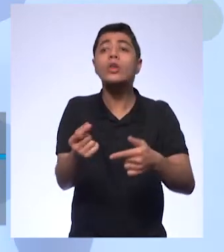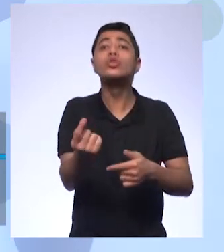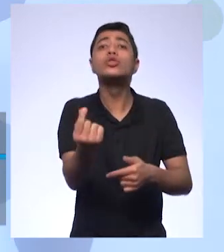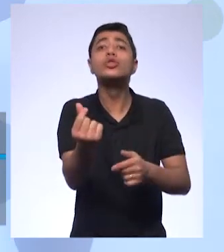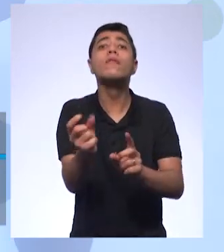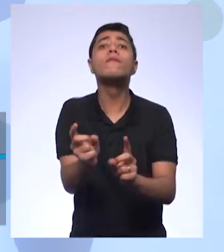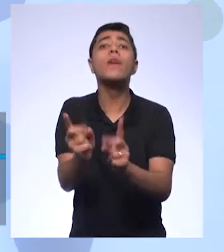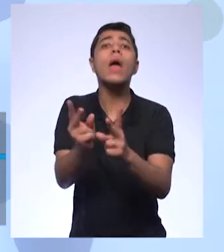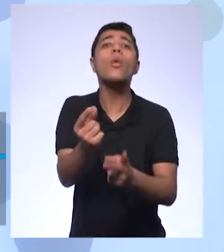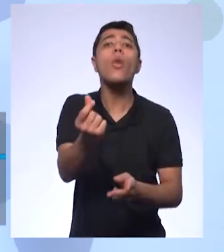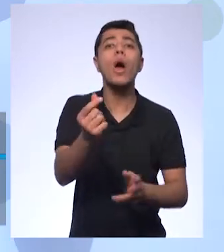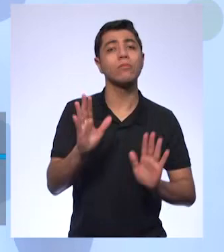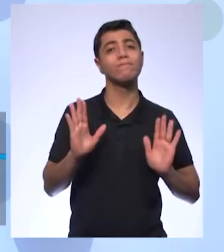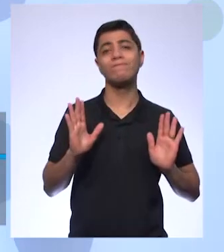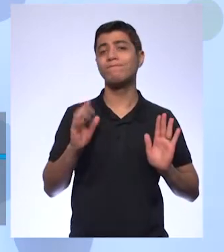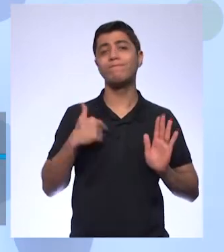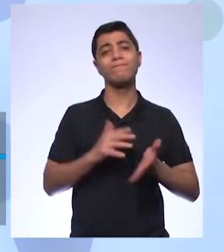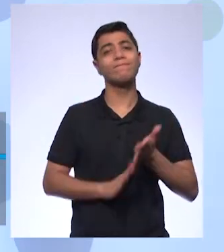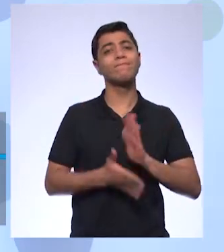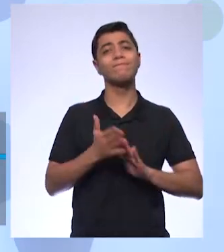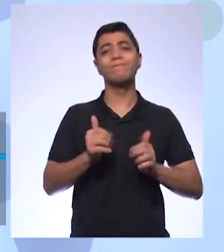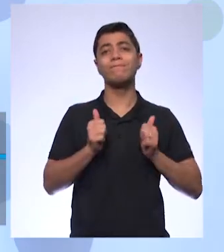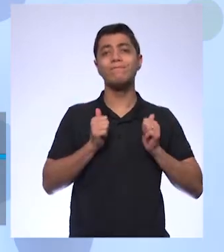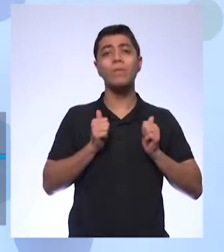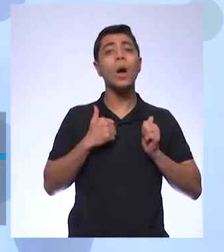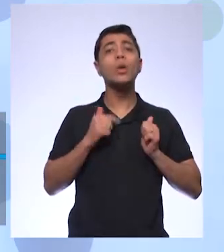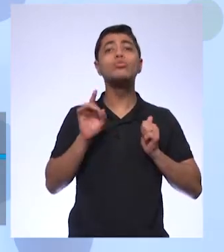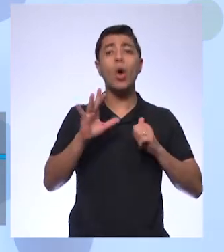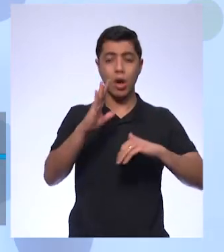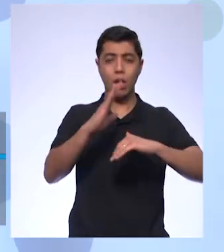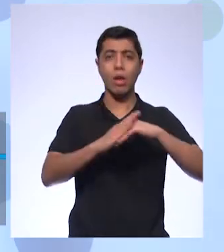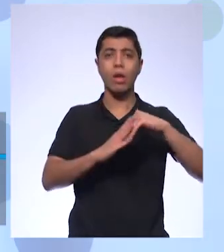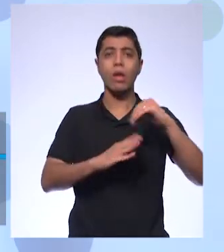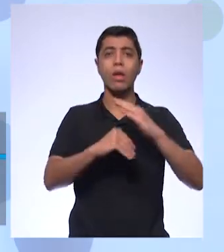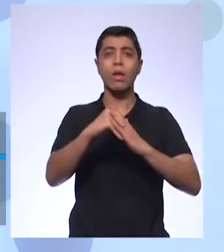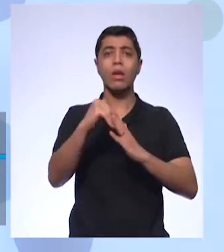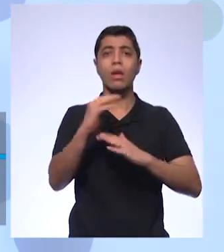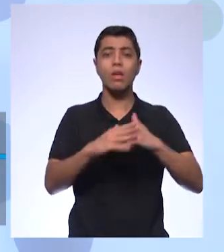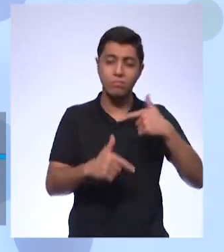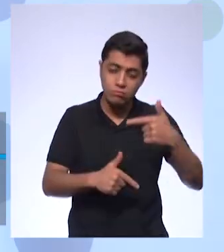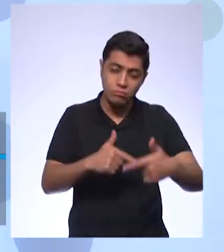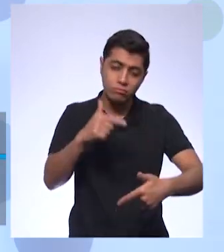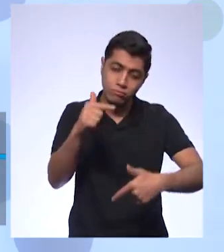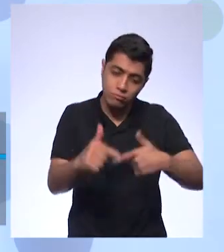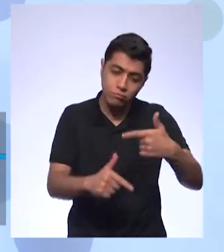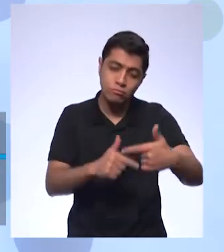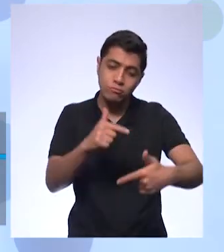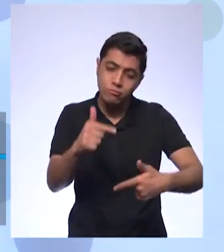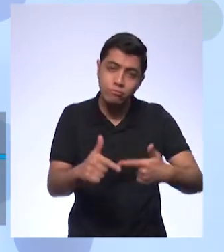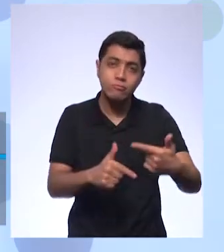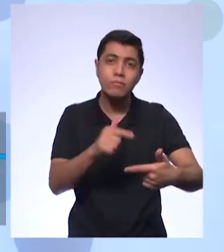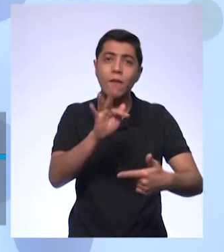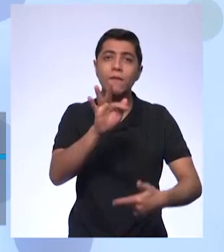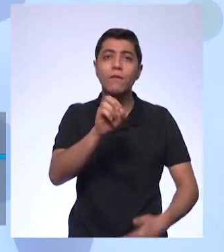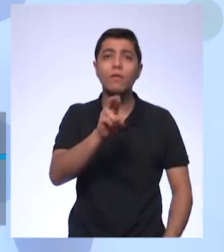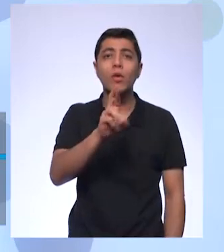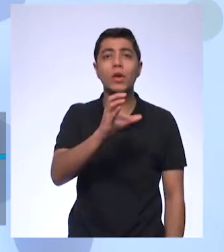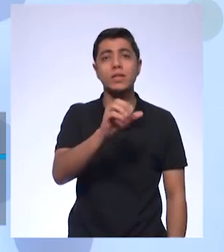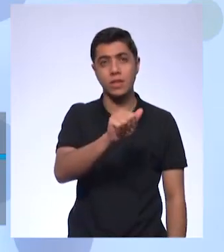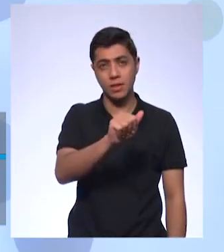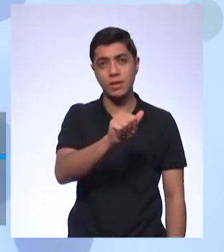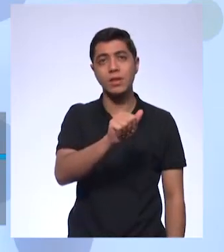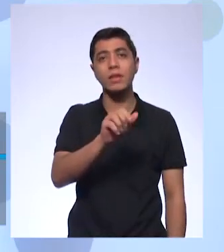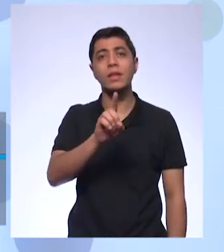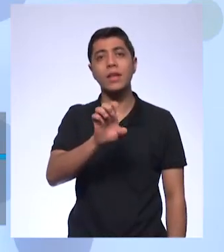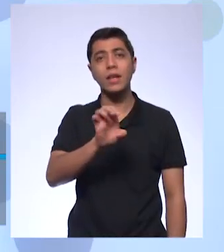entre meio de produção e força de trabalho. O meio de produção vai ficar aí concentrado nas mãos da burguesia industrial